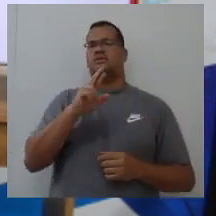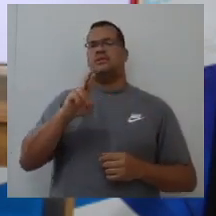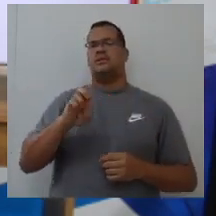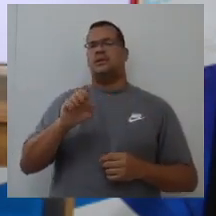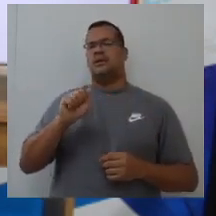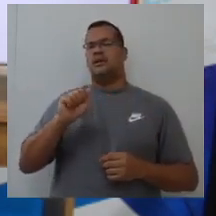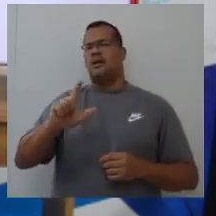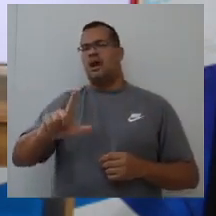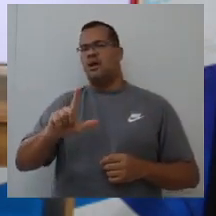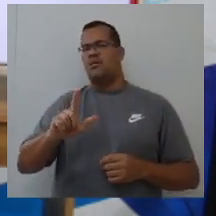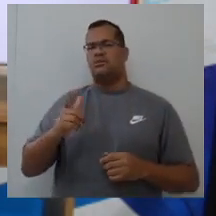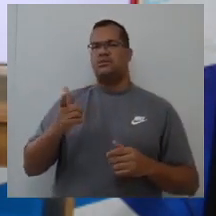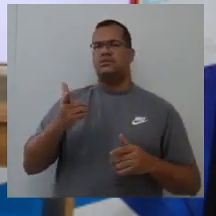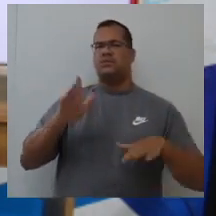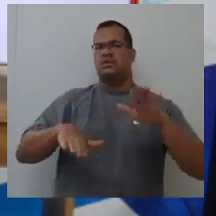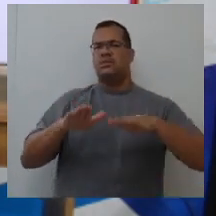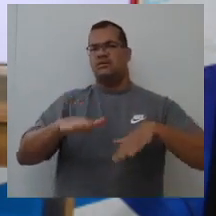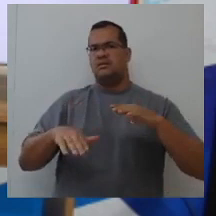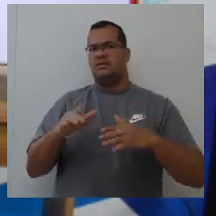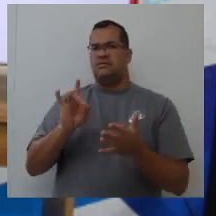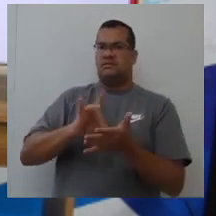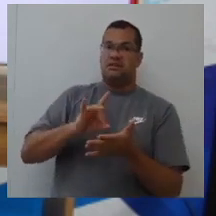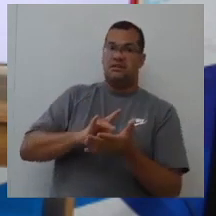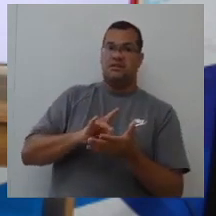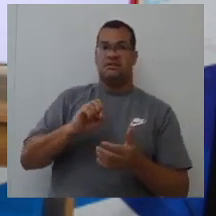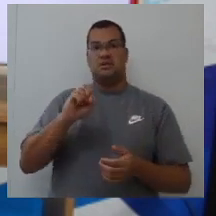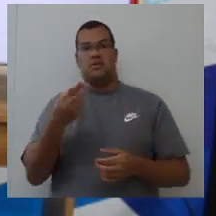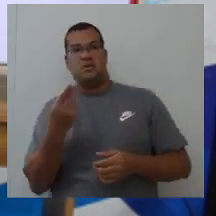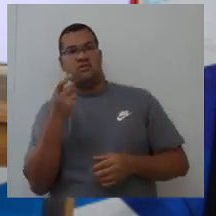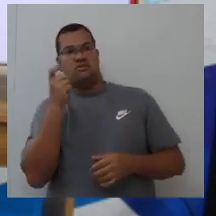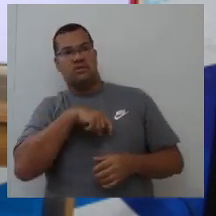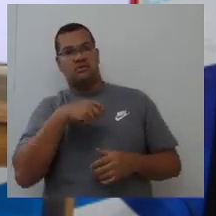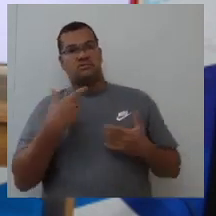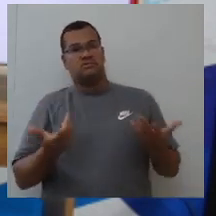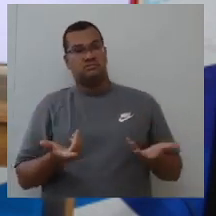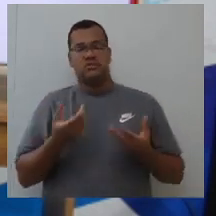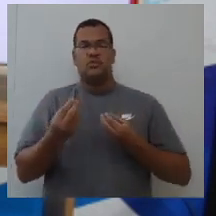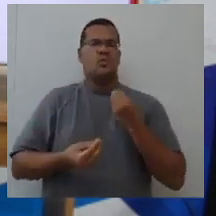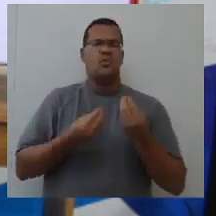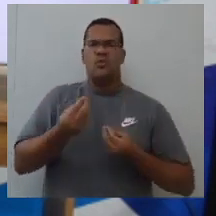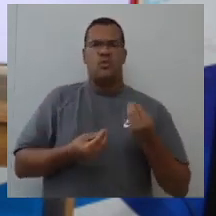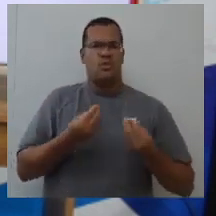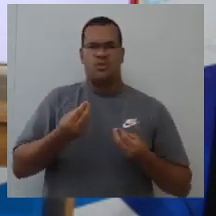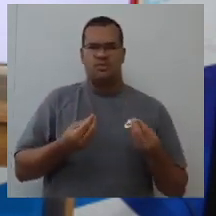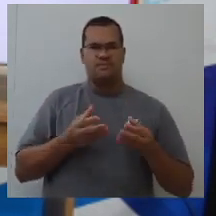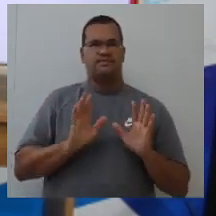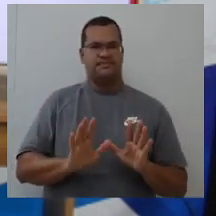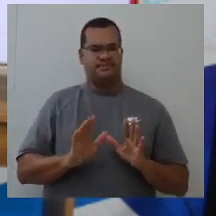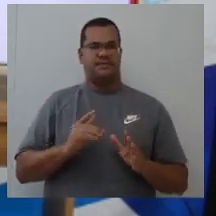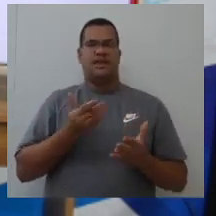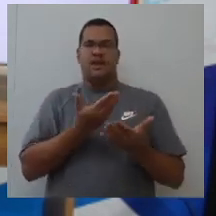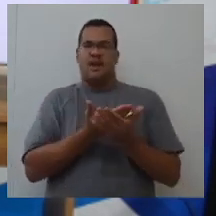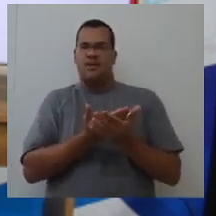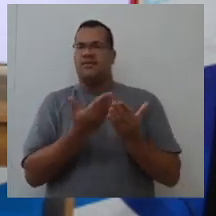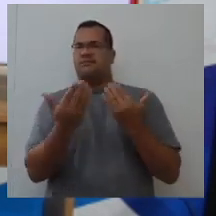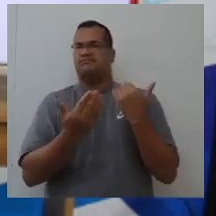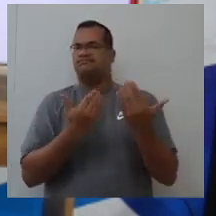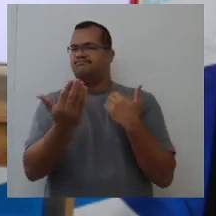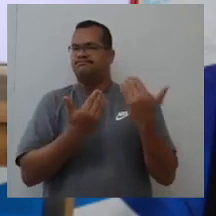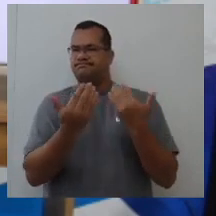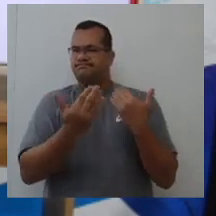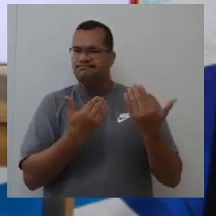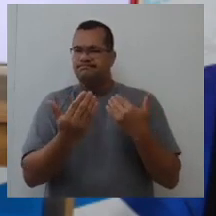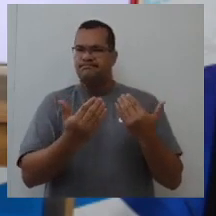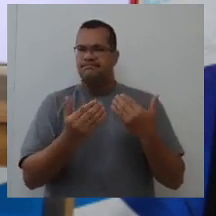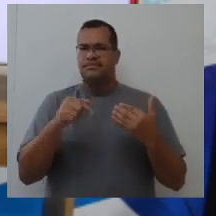uma coisa que talvez seja verdade ou falso? Como que é isso? Então a gente vai tentar bater um papo aqui